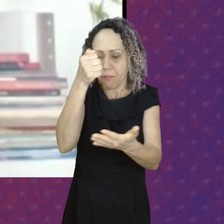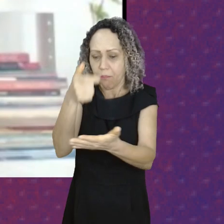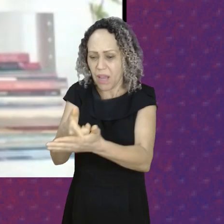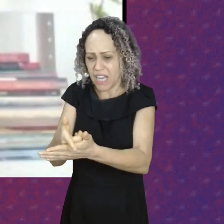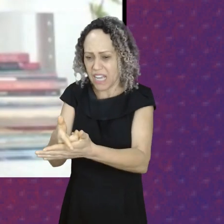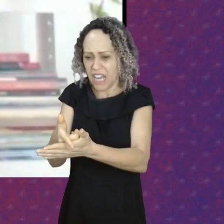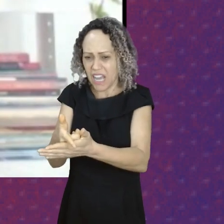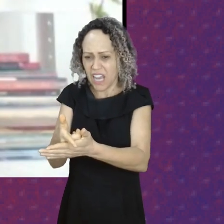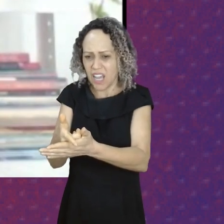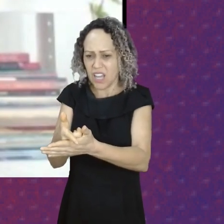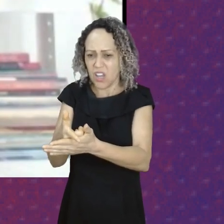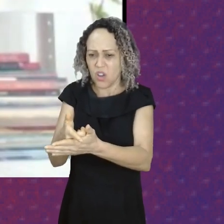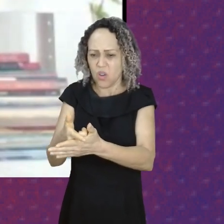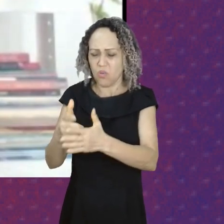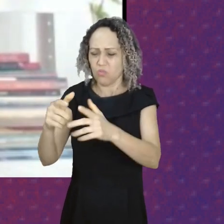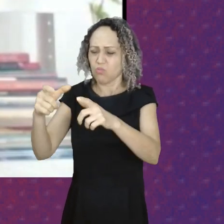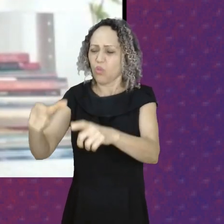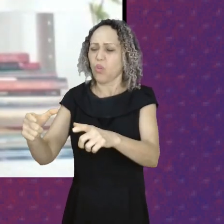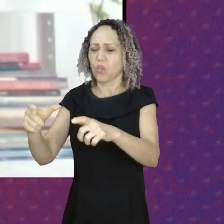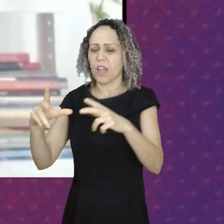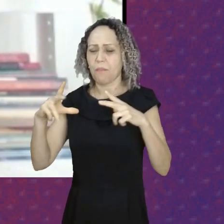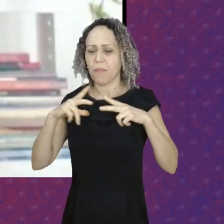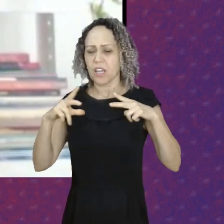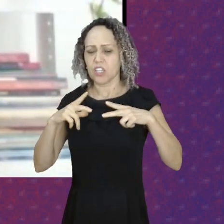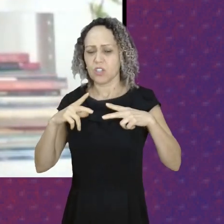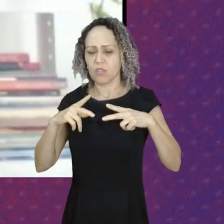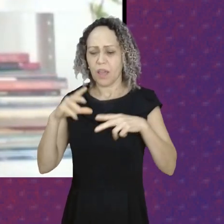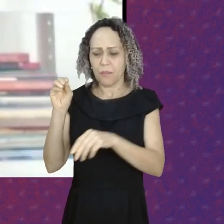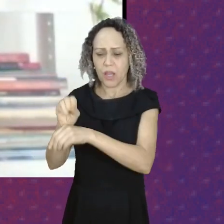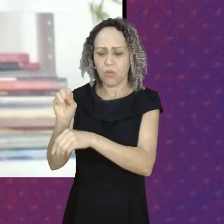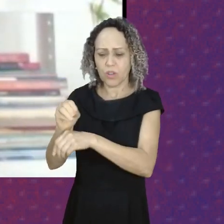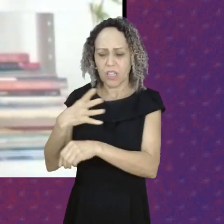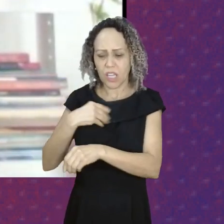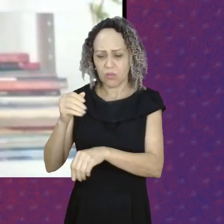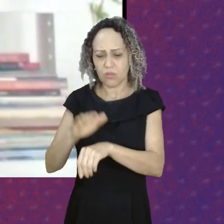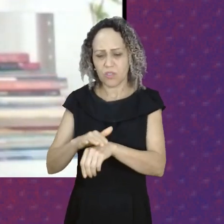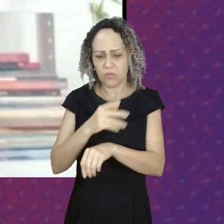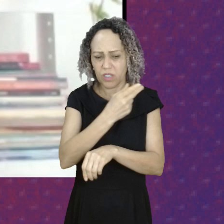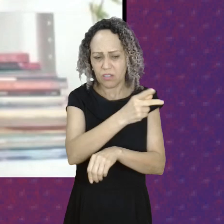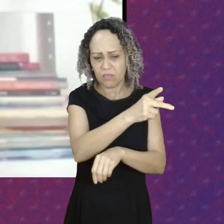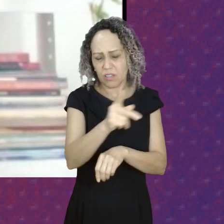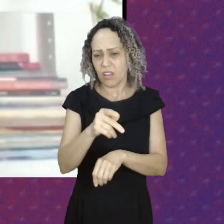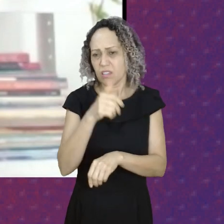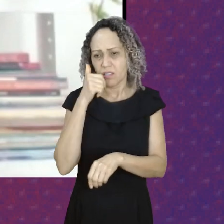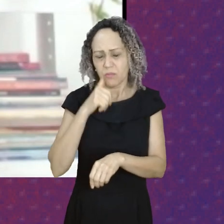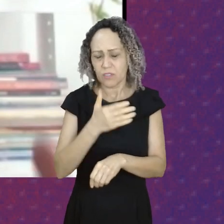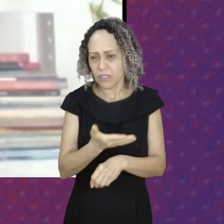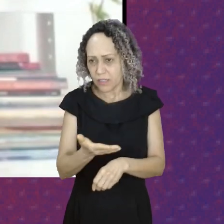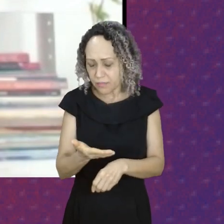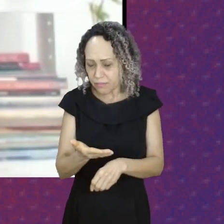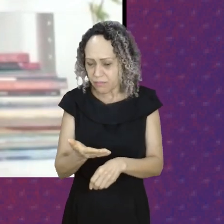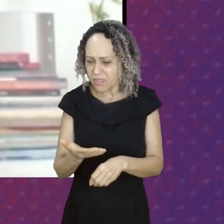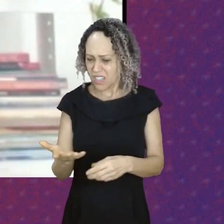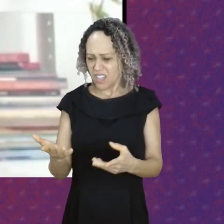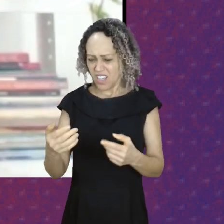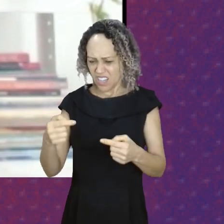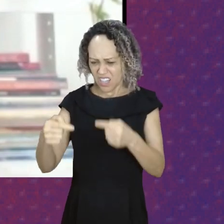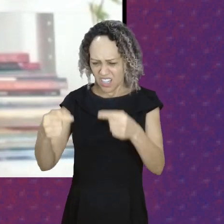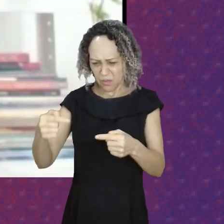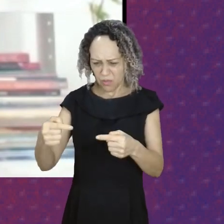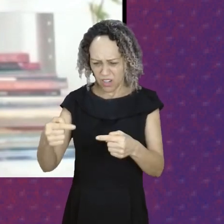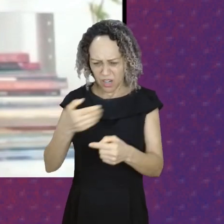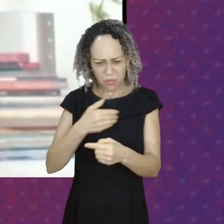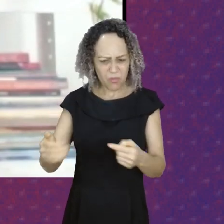política pública para enfrentar esse problema, mesmo porque é uma perspectiva de privatização